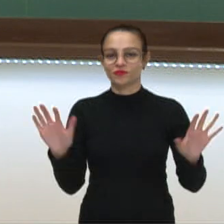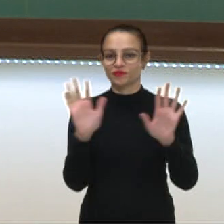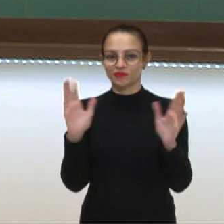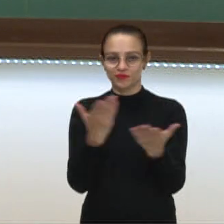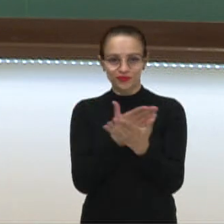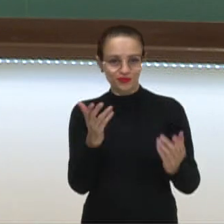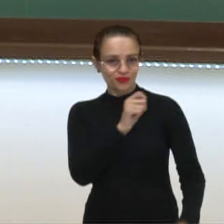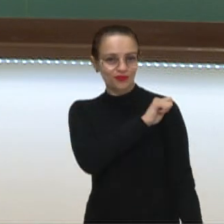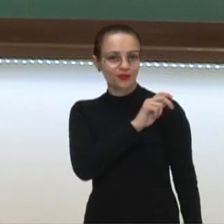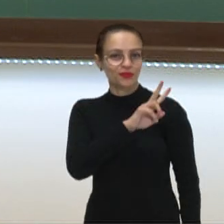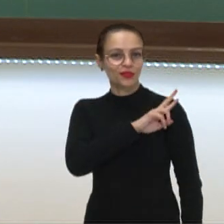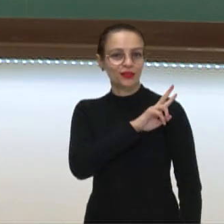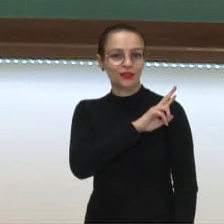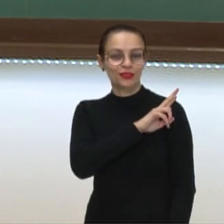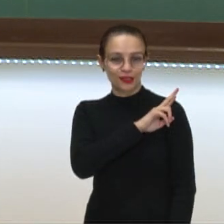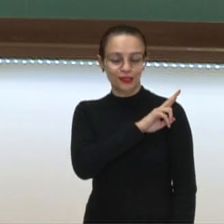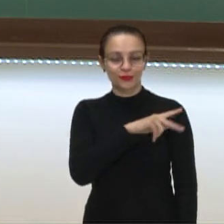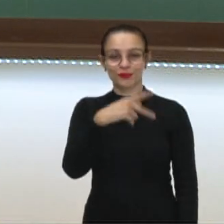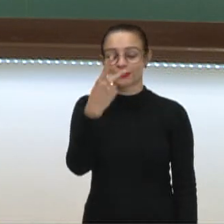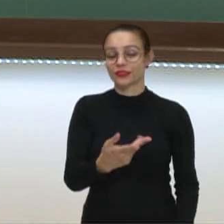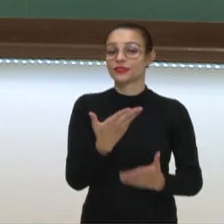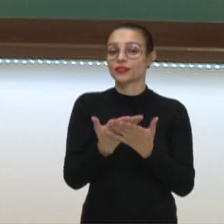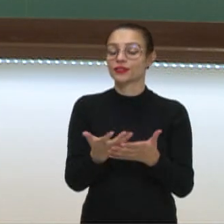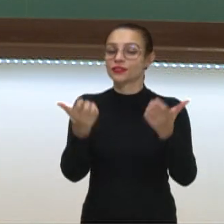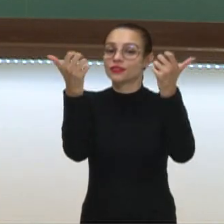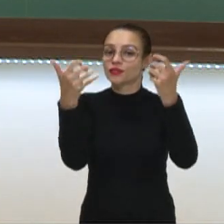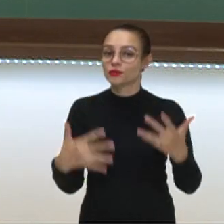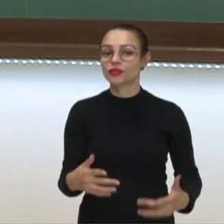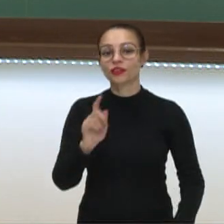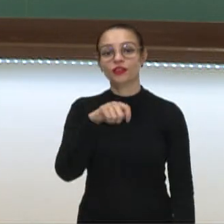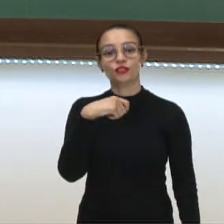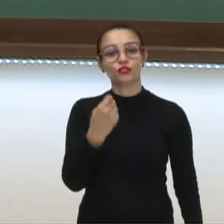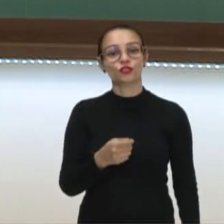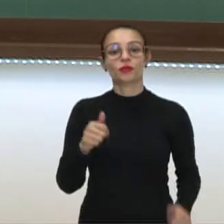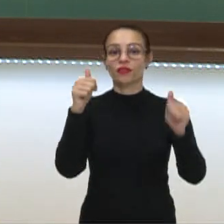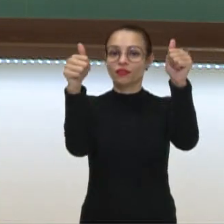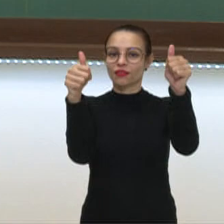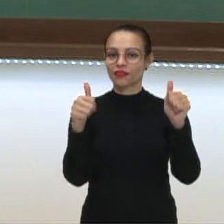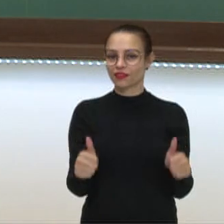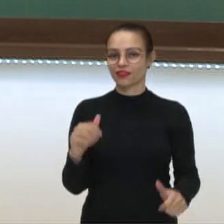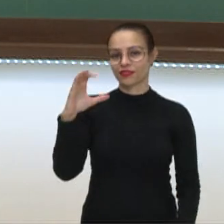Olá, estudantes da segunda série! Nesse vídeo vamos falar sobre cartaz.